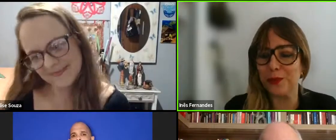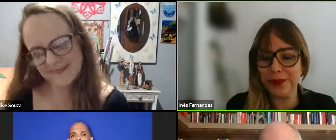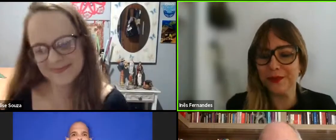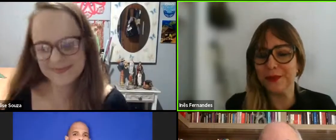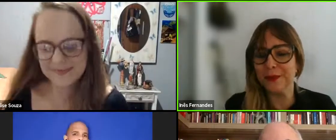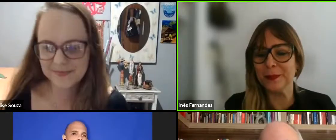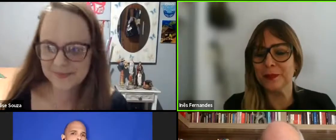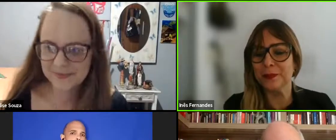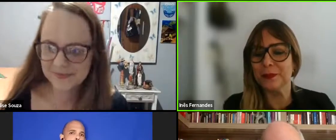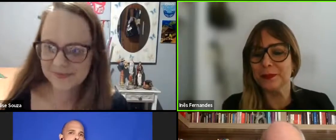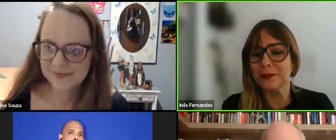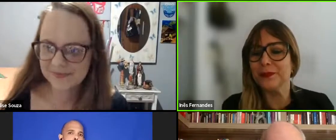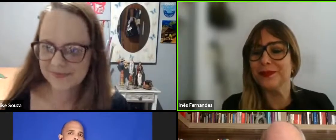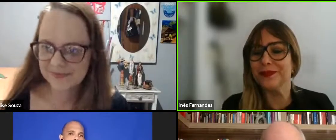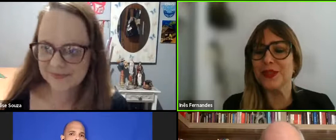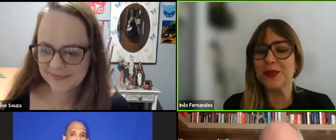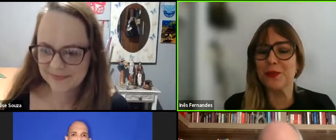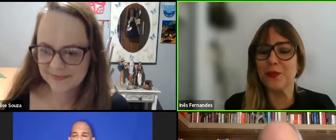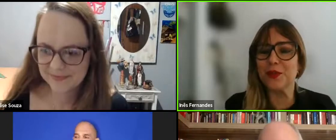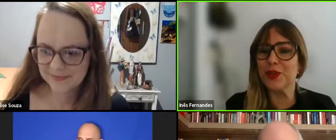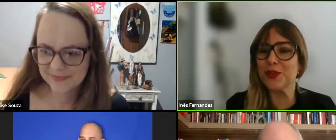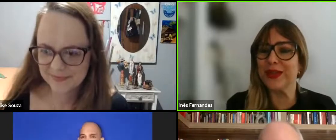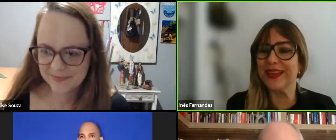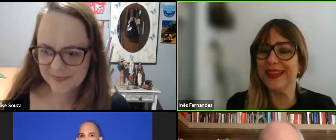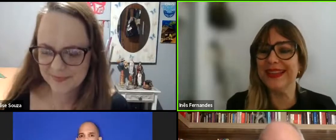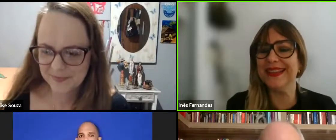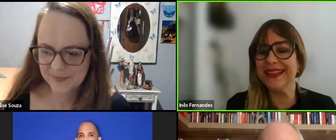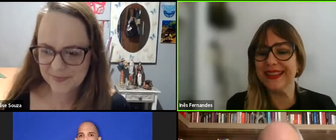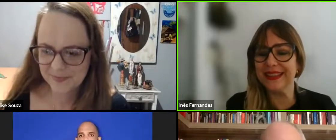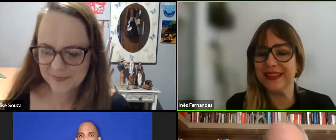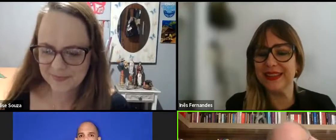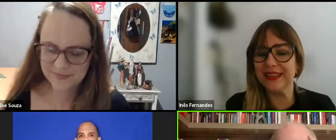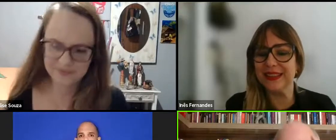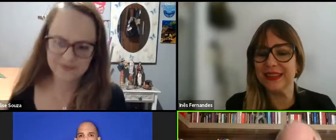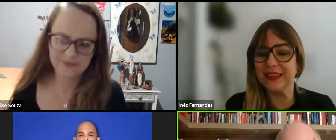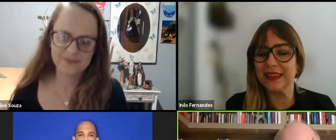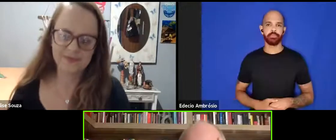vontade, por favor. Sueli. Professora Sueli.